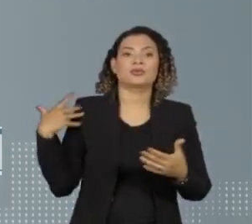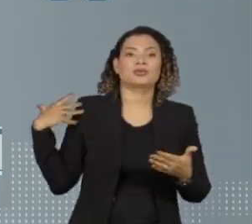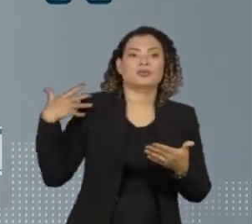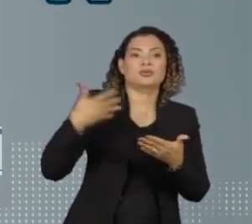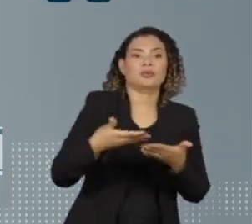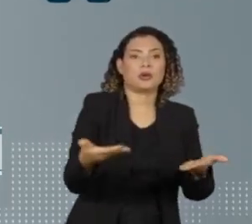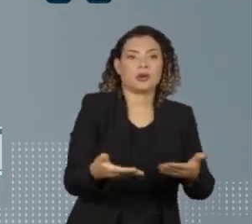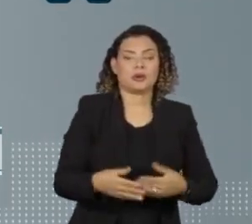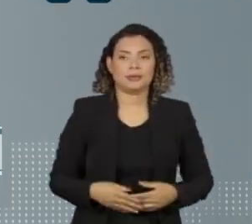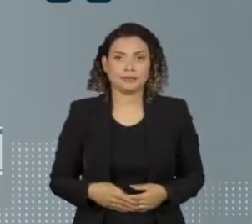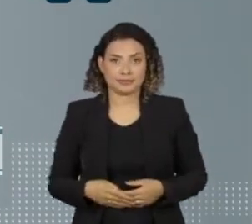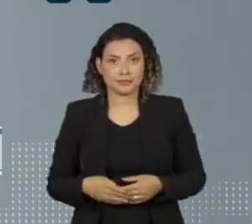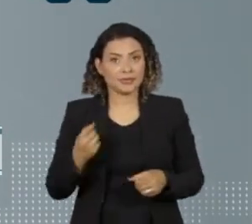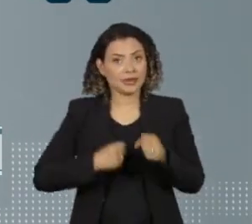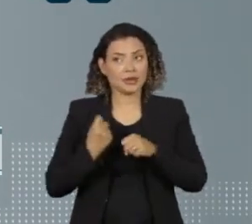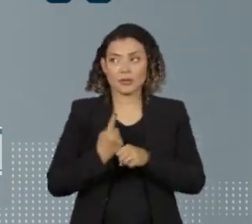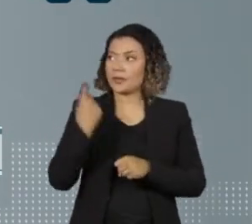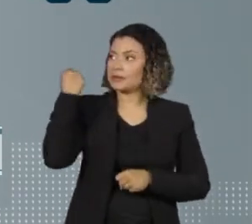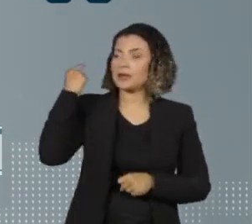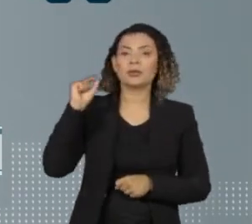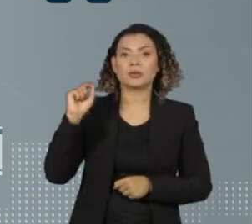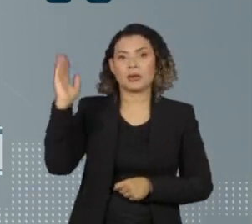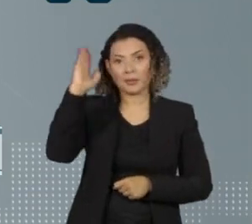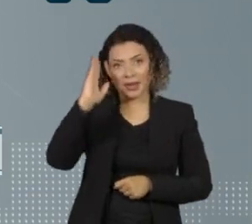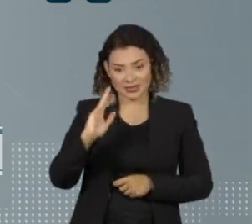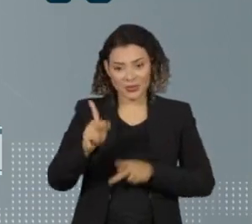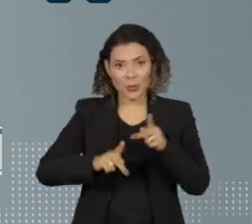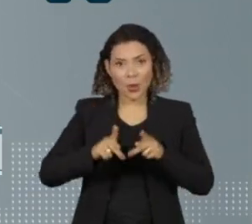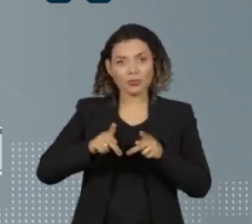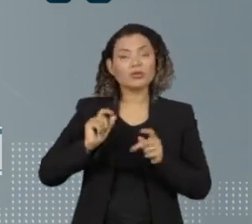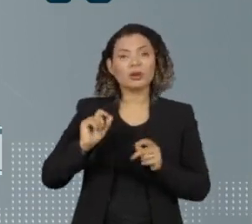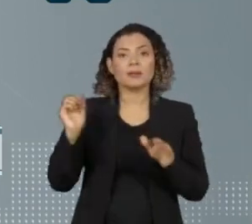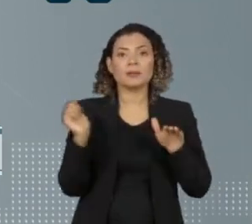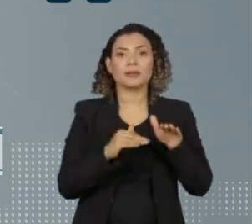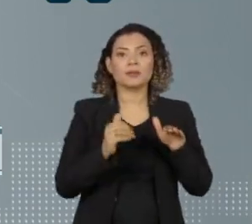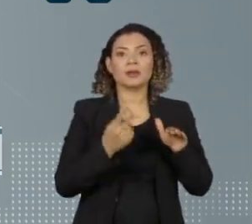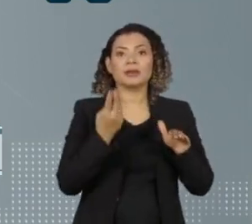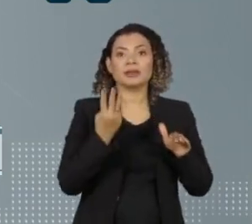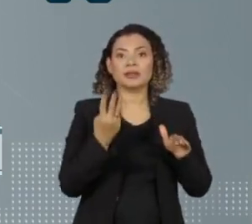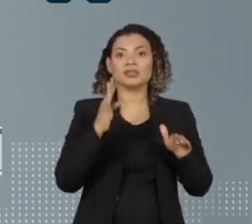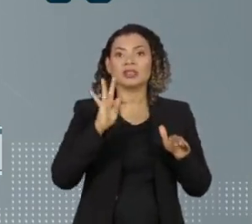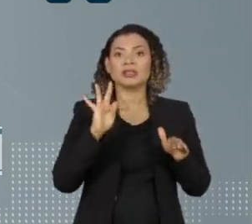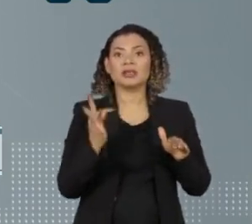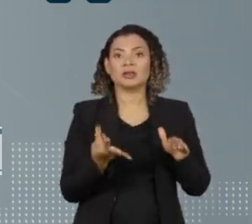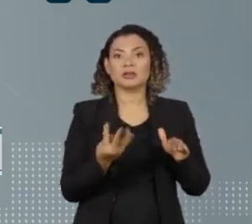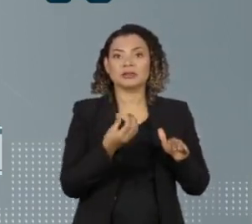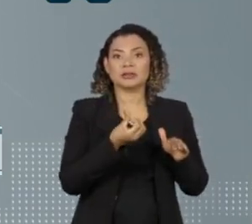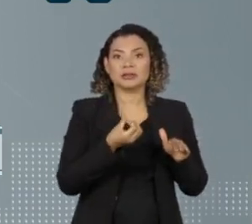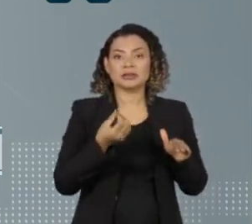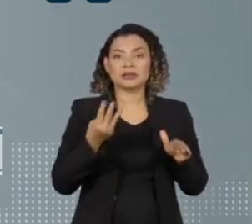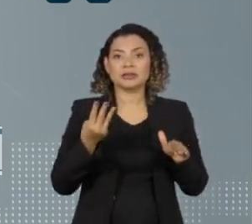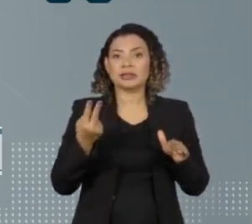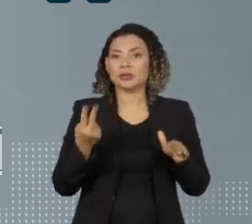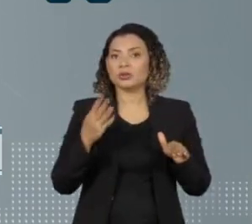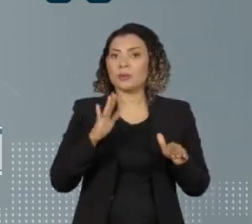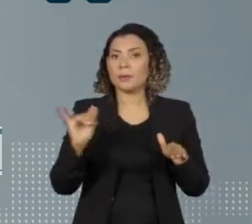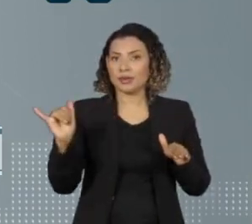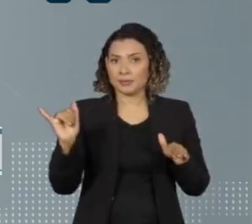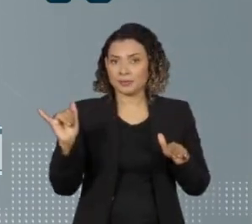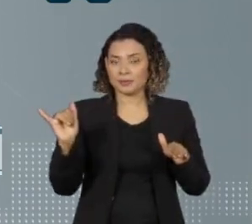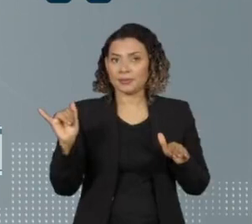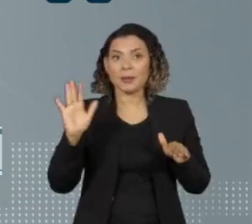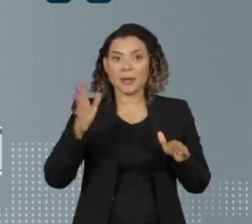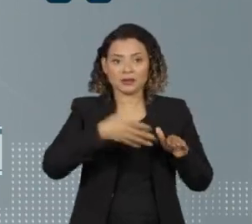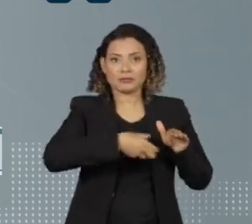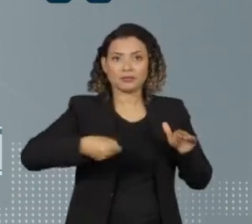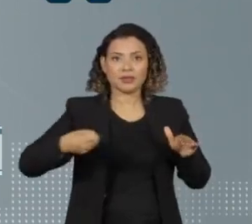em todo ano passado o brasileiro depositou três trilhões e 632 bilhões e